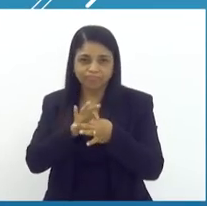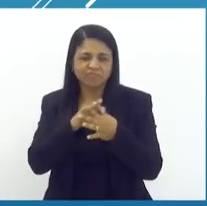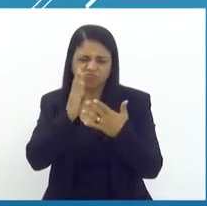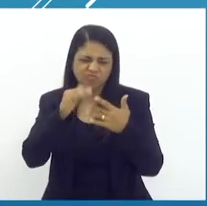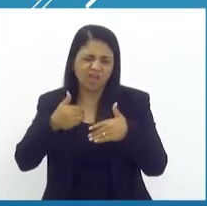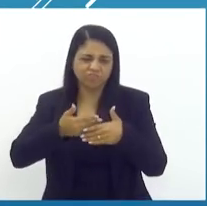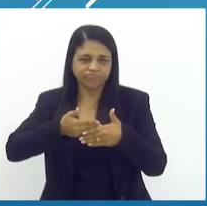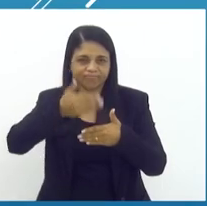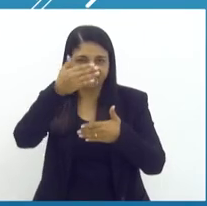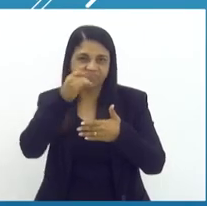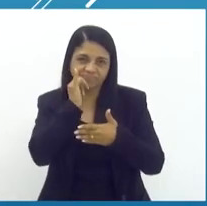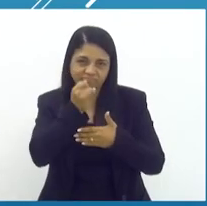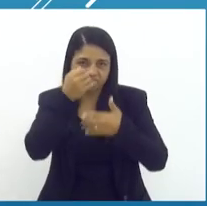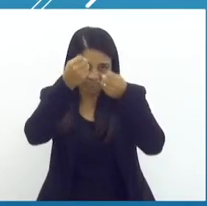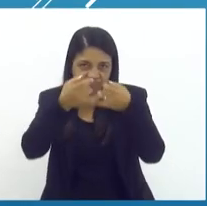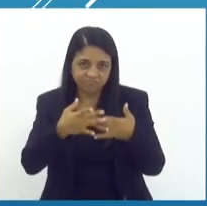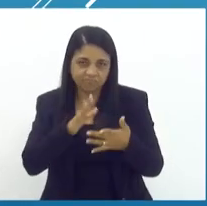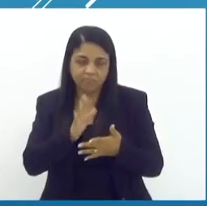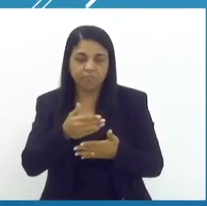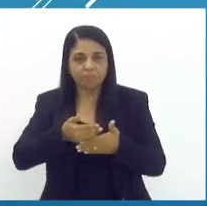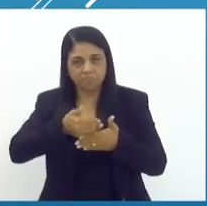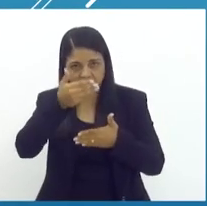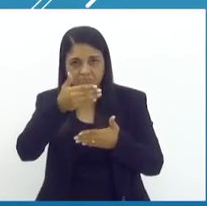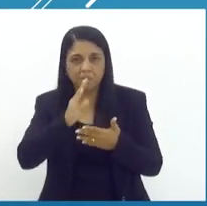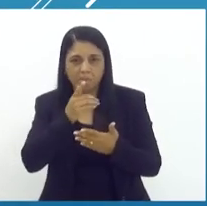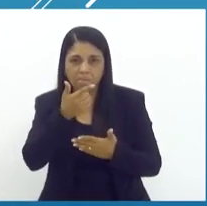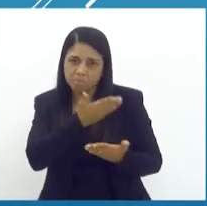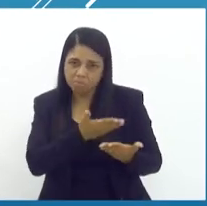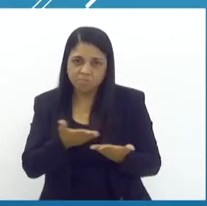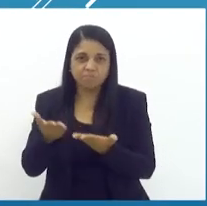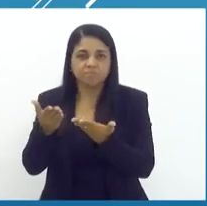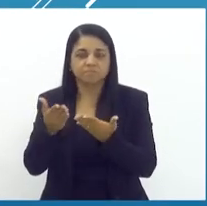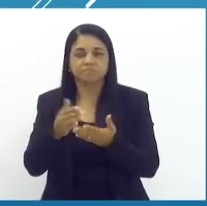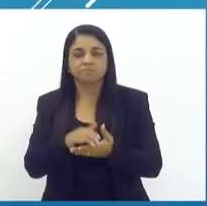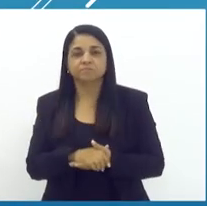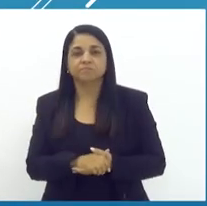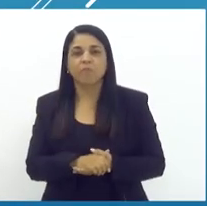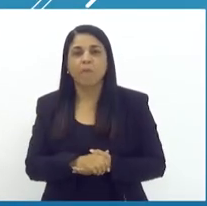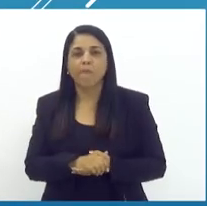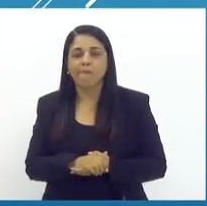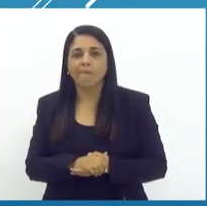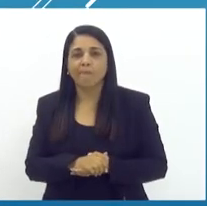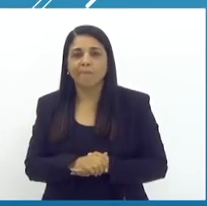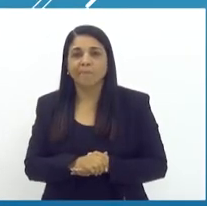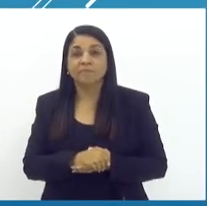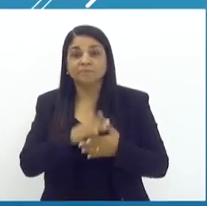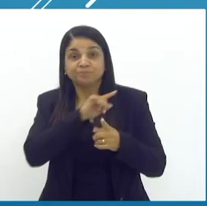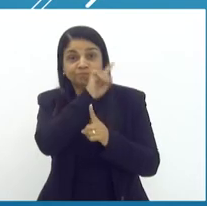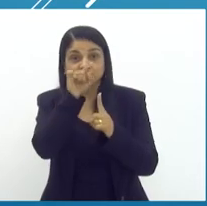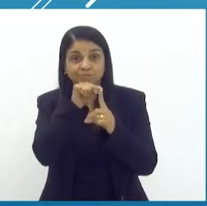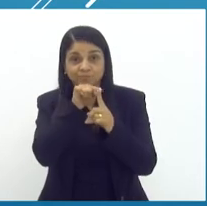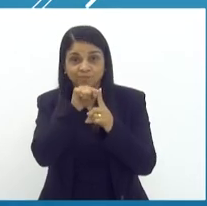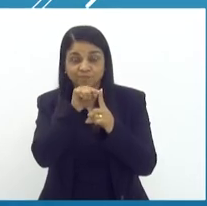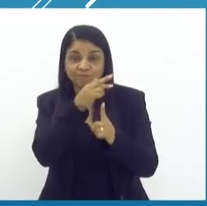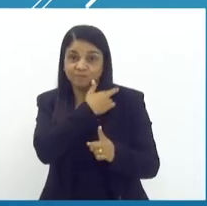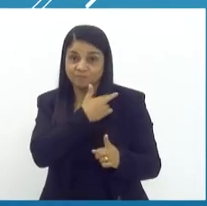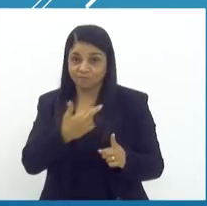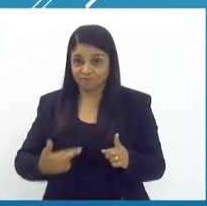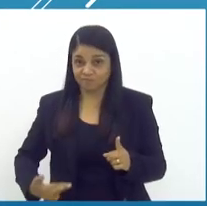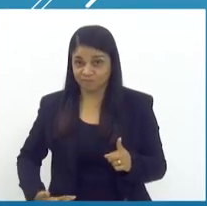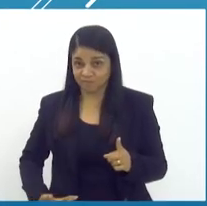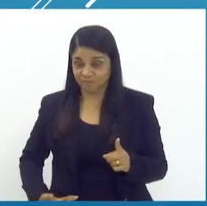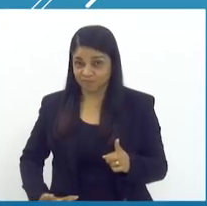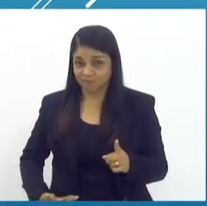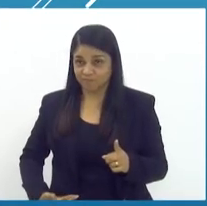isso pode passar por favor bom objetivo da República tá lá